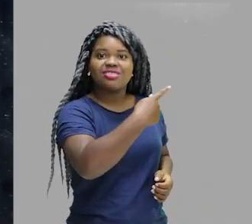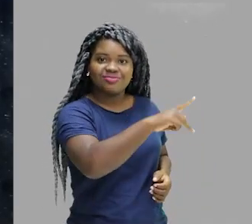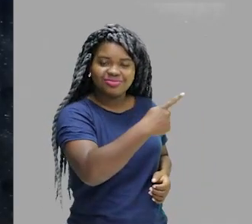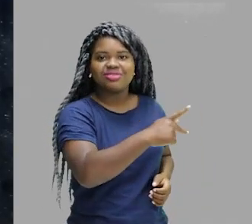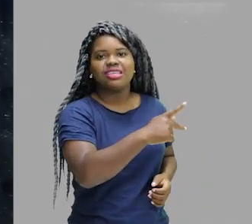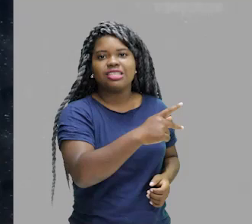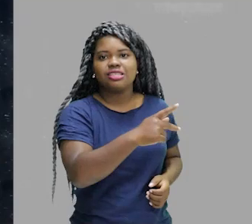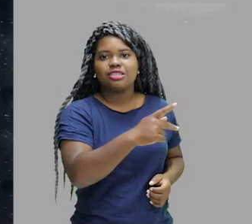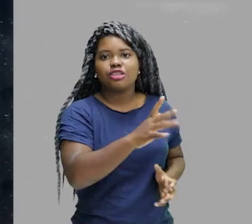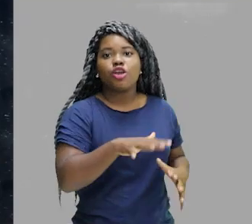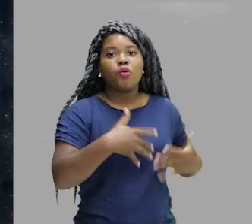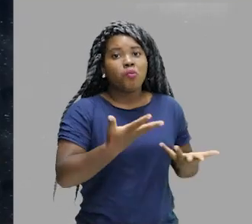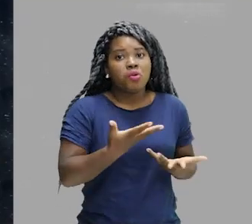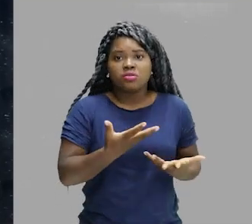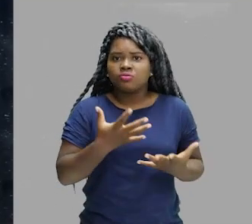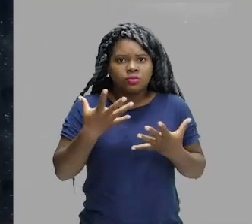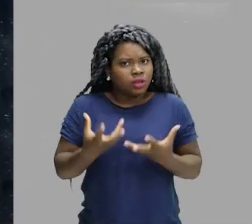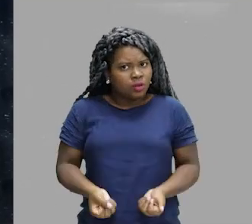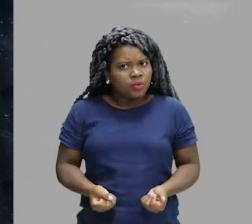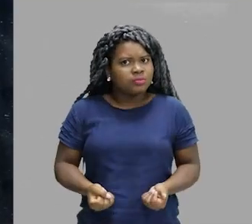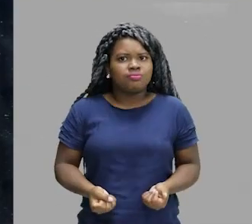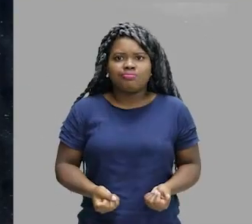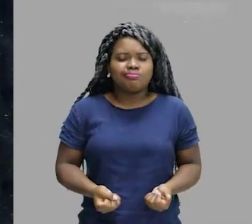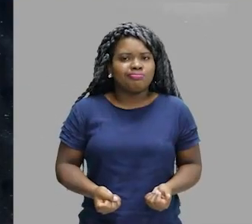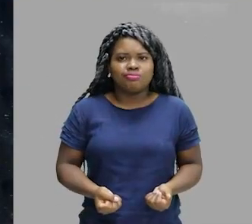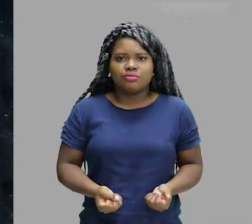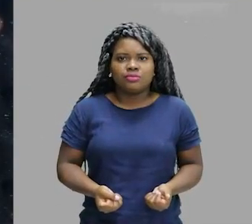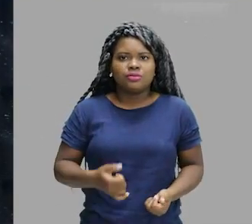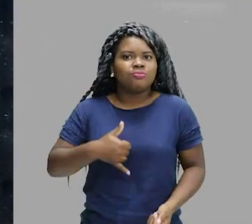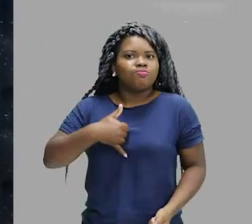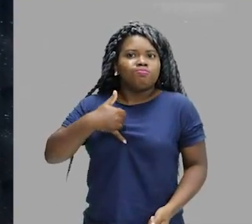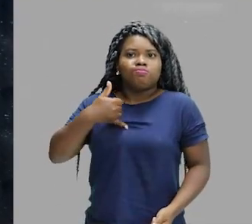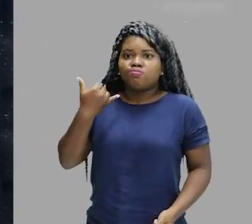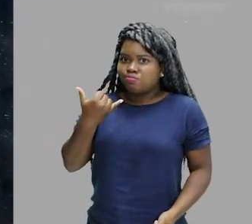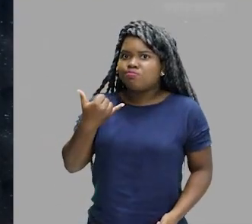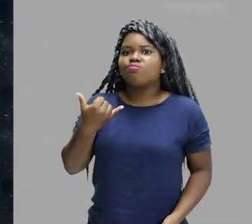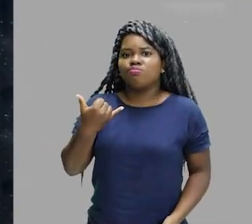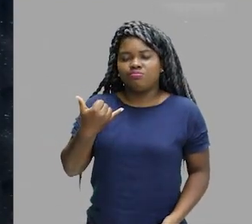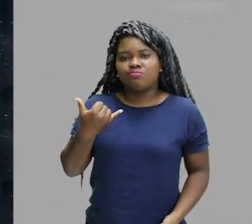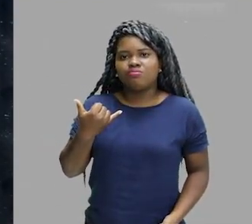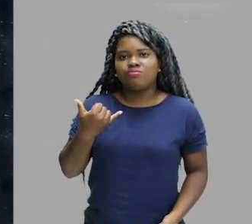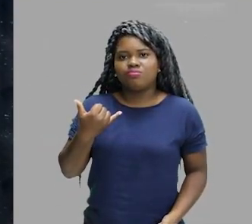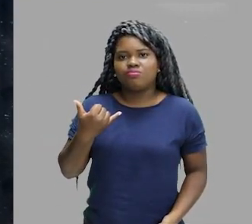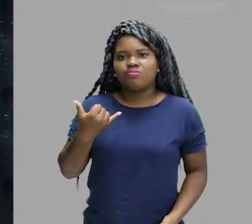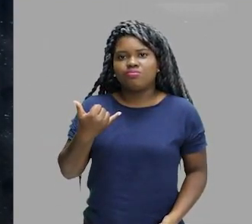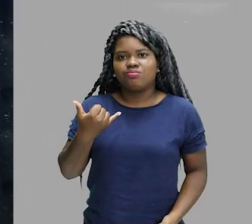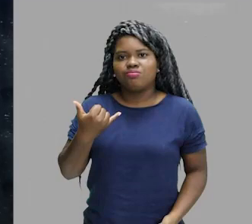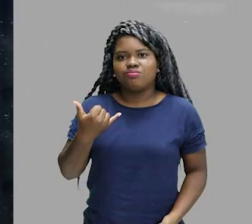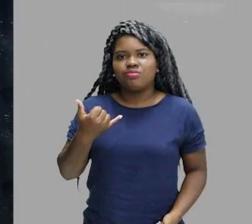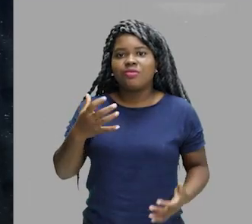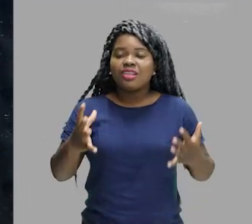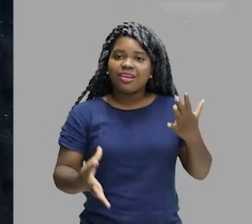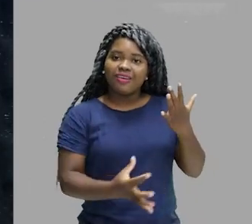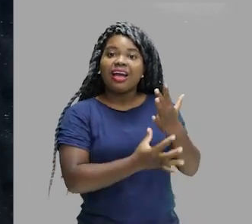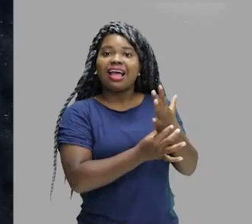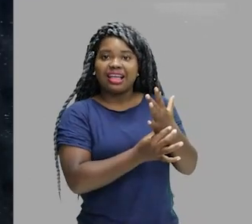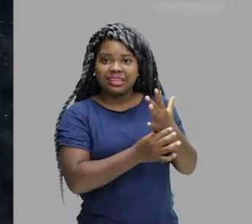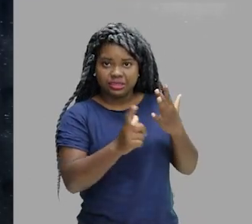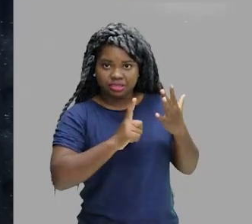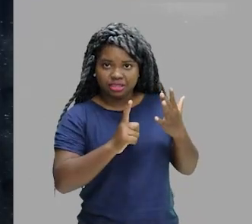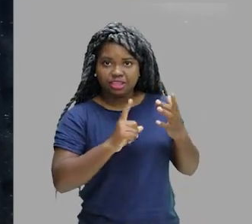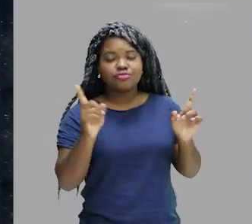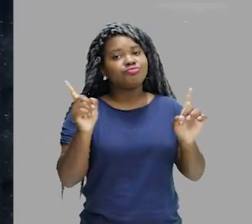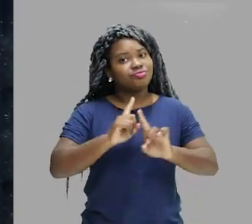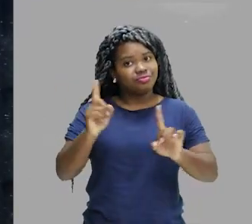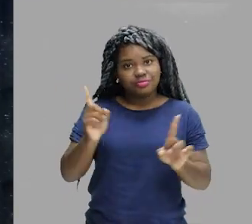impor sua posição pessoal egocêntrica, característica do romantismo. O realismo tem disso? Não. O realismo combate justamente